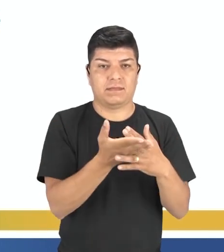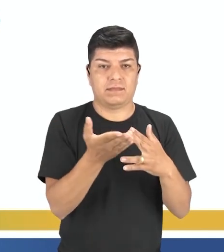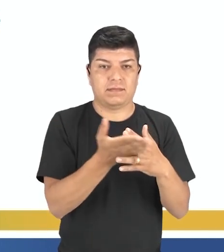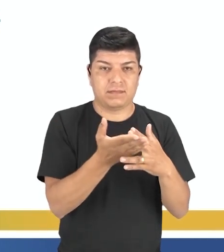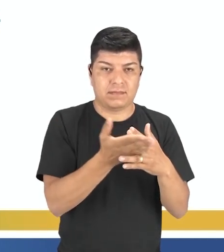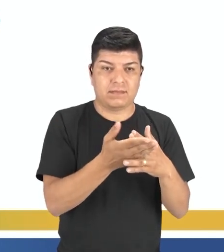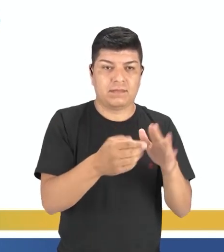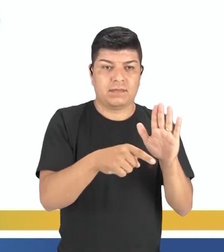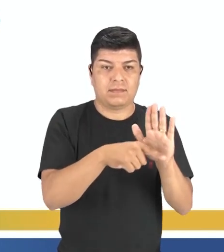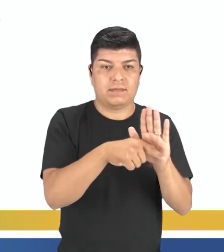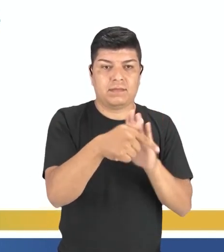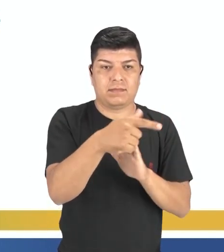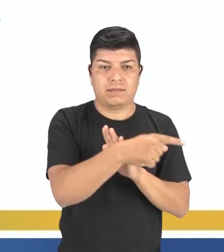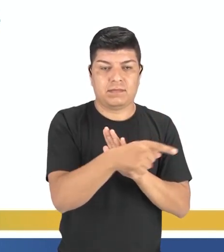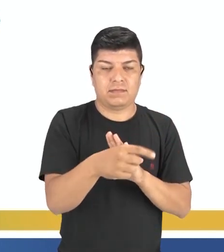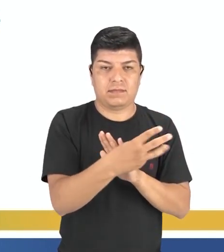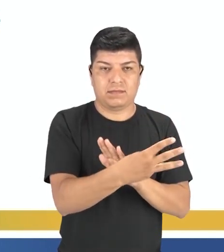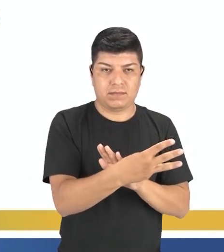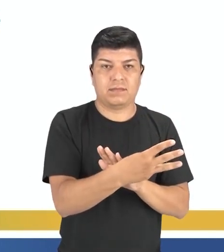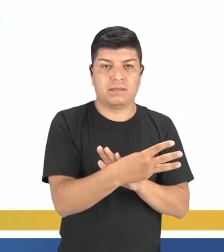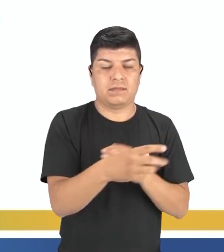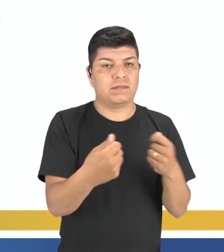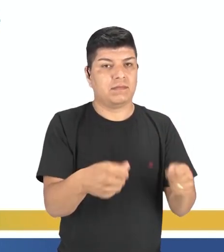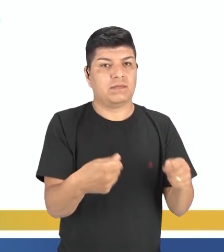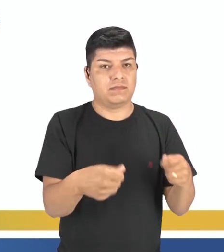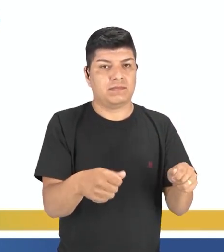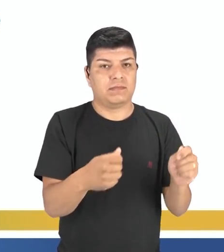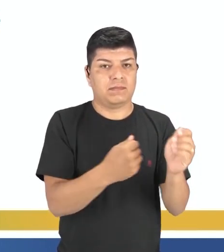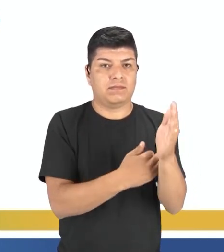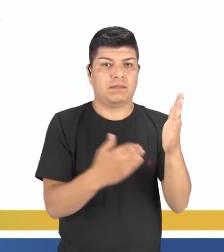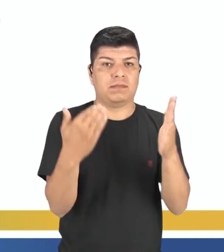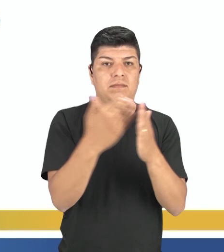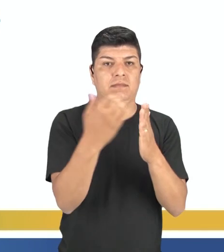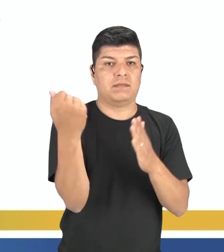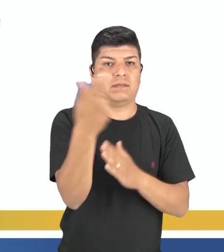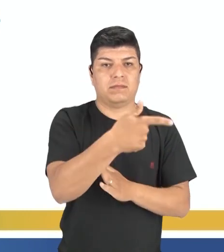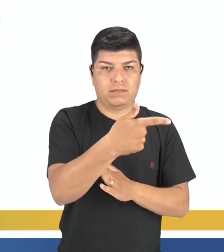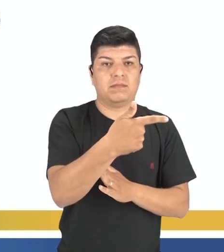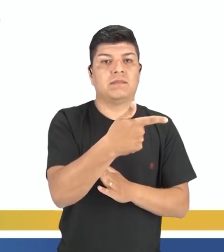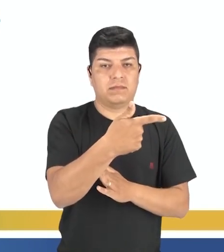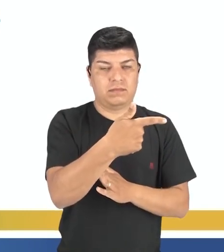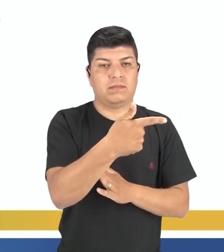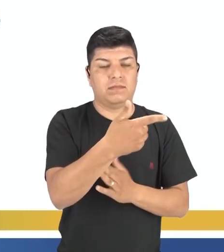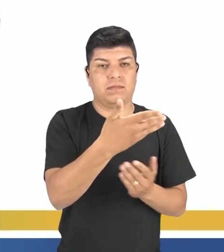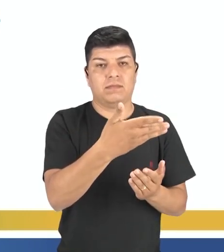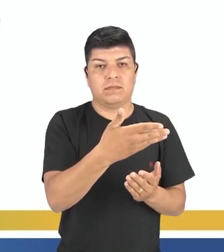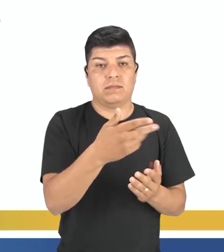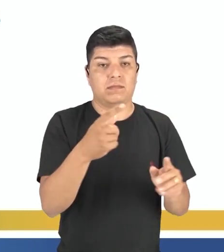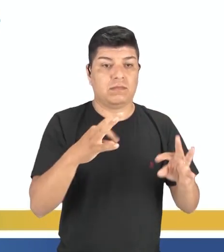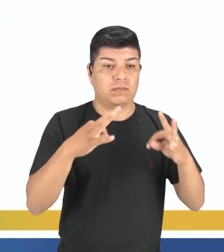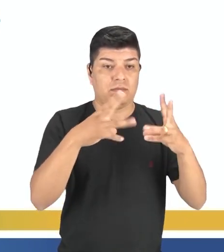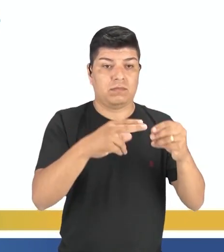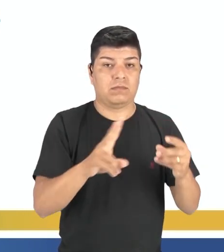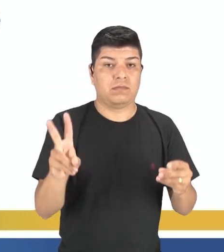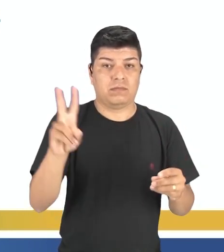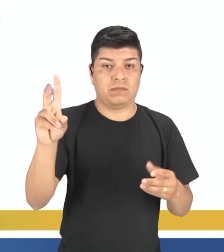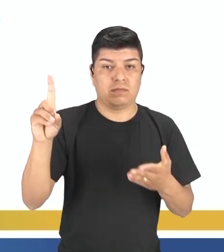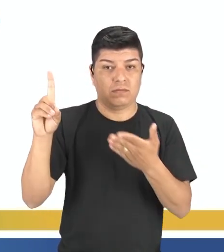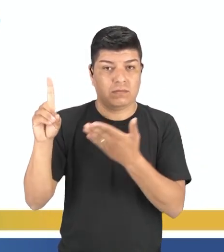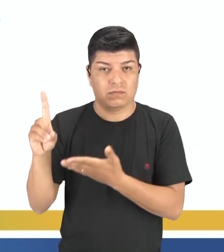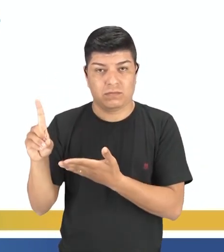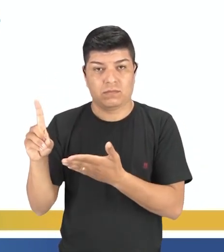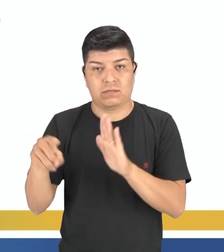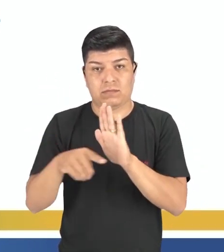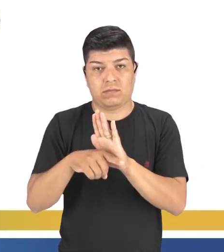entre menos 7 sobre 3, eles deverão ser maiores que ele, porque todos os valores que estão à direita